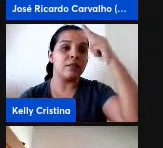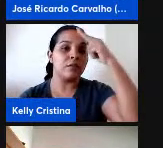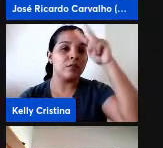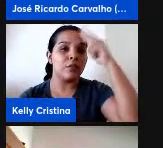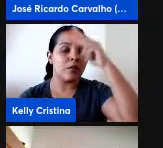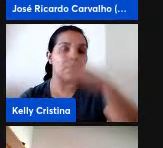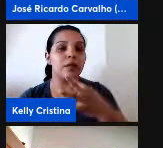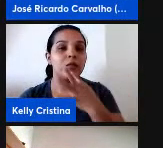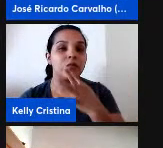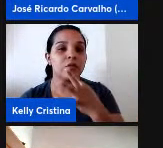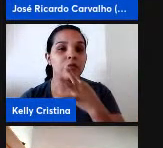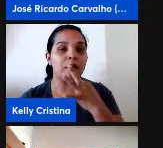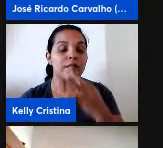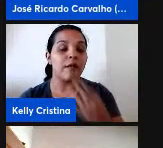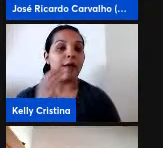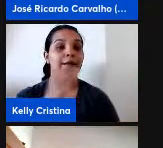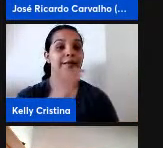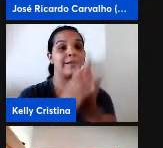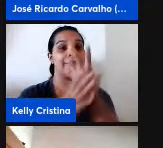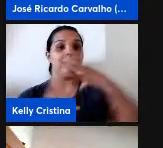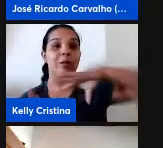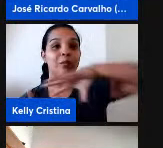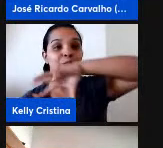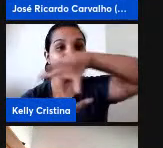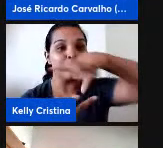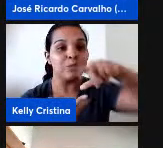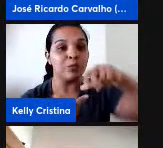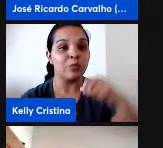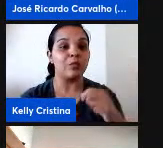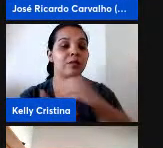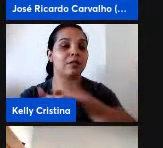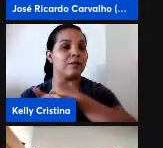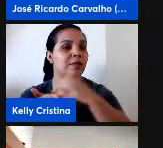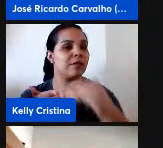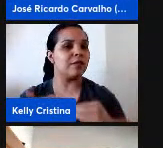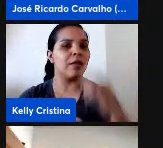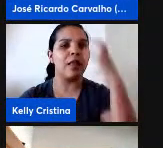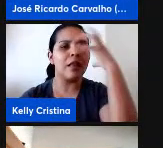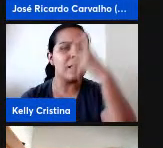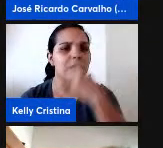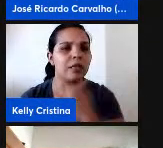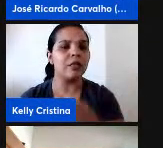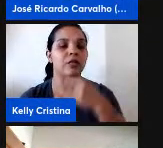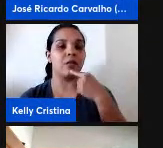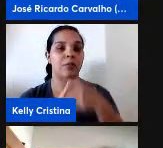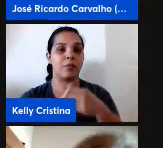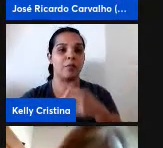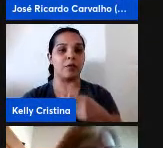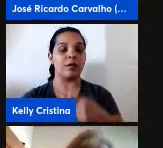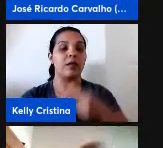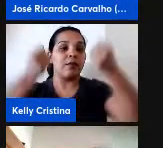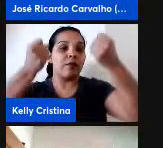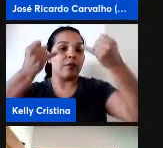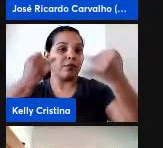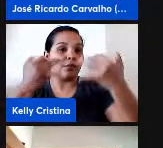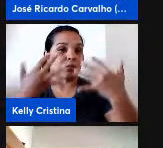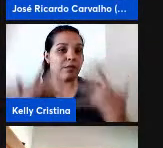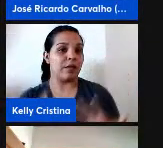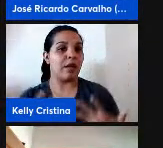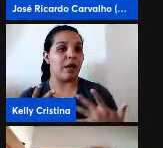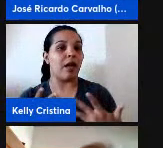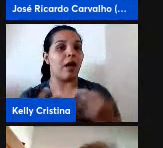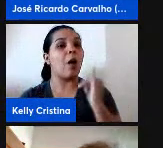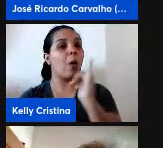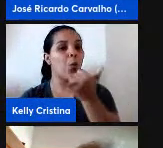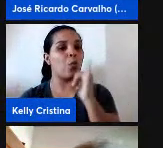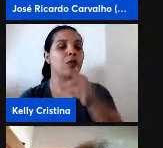conhece, né, que é a criação do mundo. E esse versículo é muito lindo, porque ele vai contar aí a história